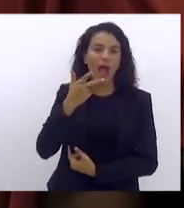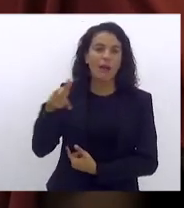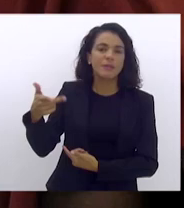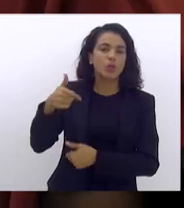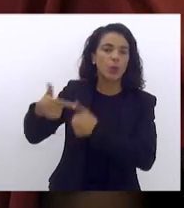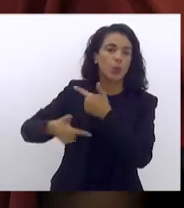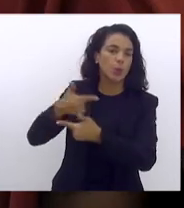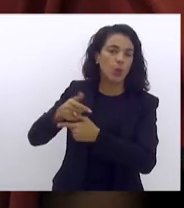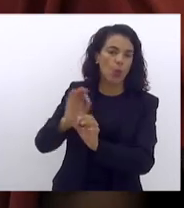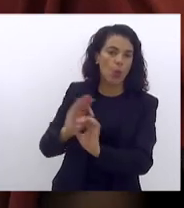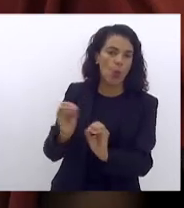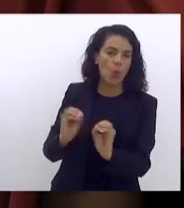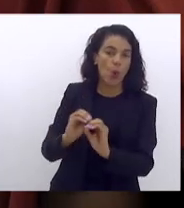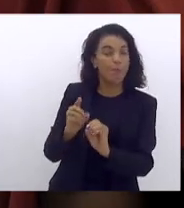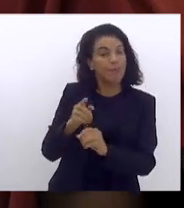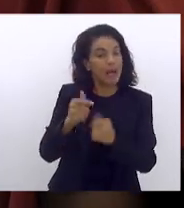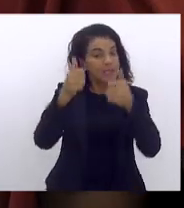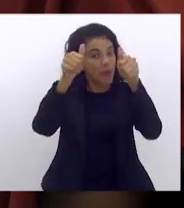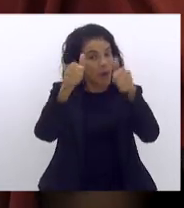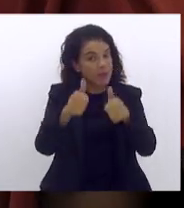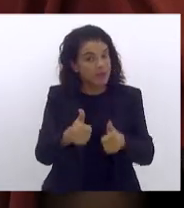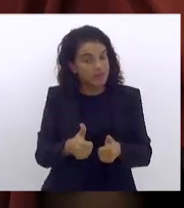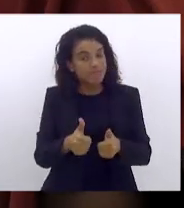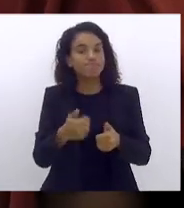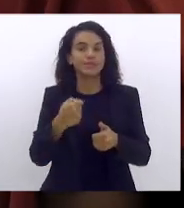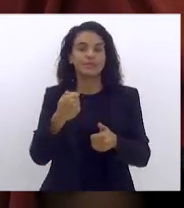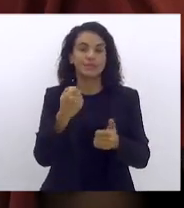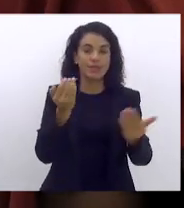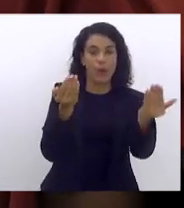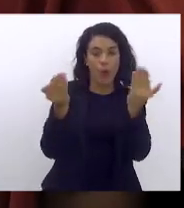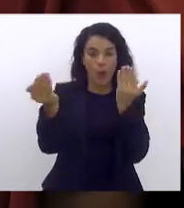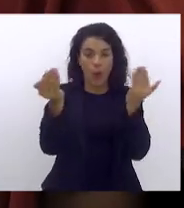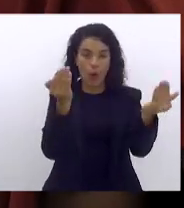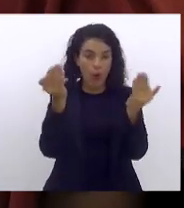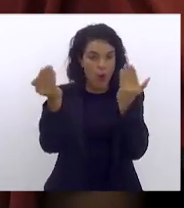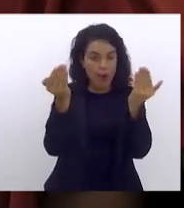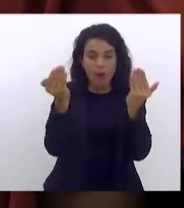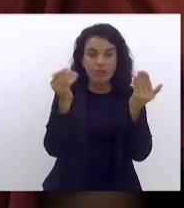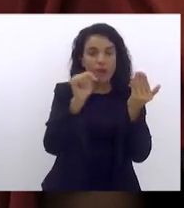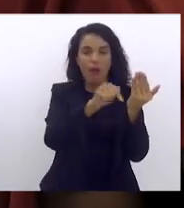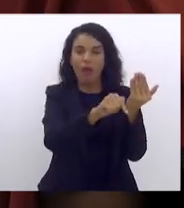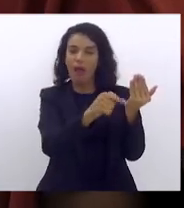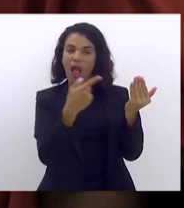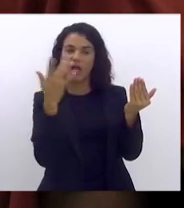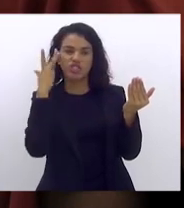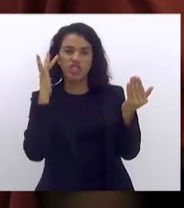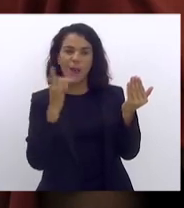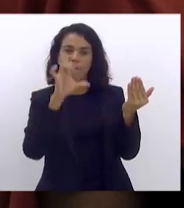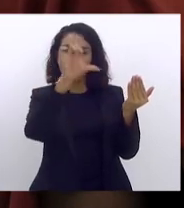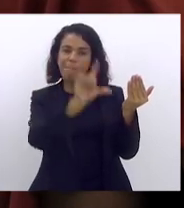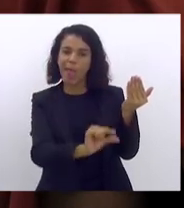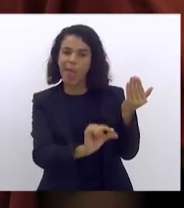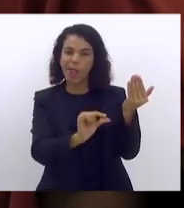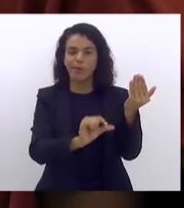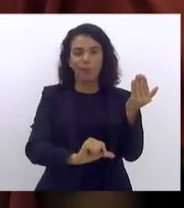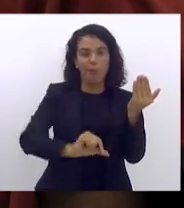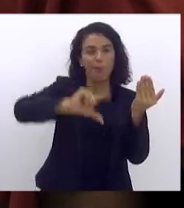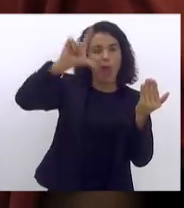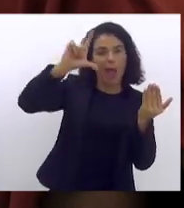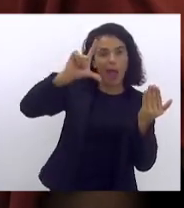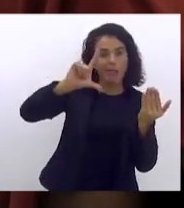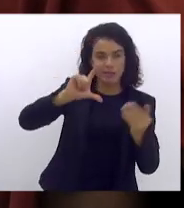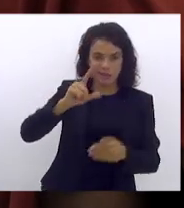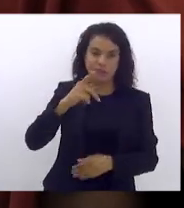Me permite uma parte, que essa análise tem que estar vinculada numa comparação direta com quem ele acha que está tendo mais PLs